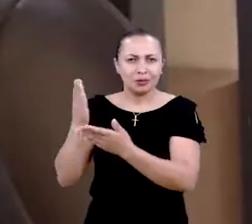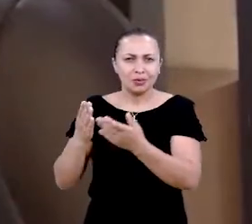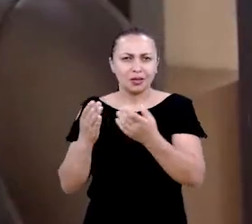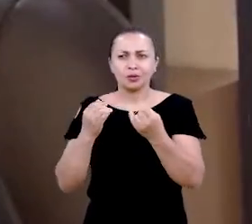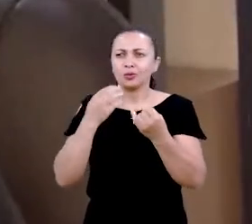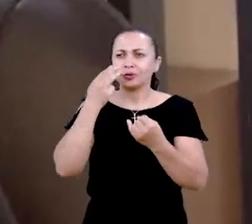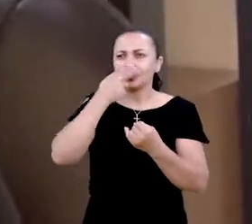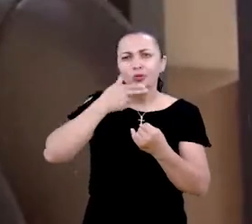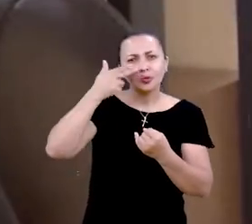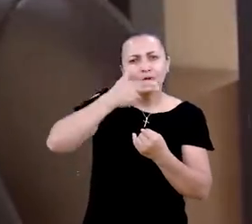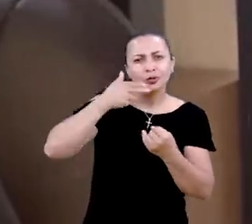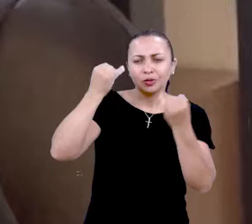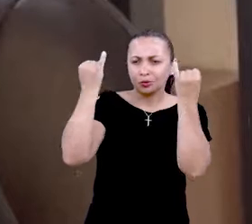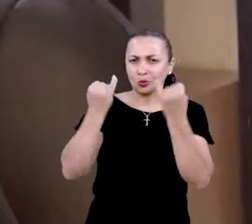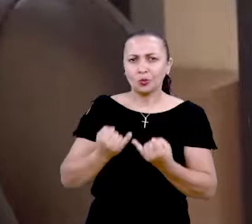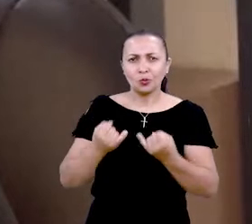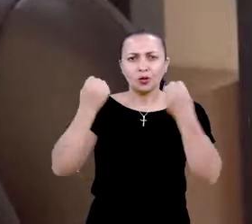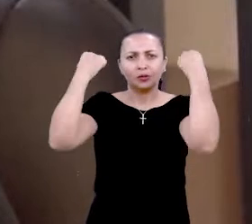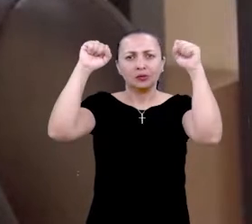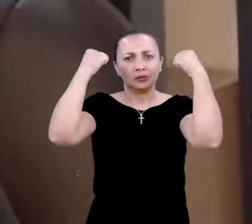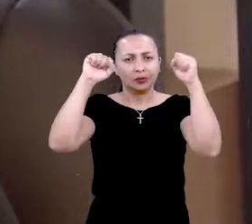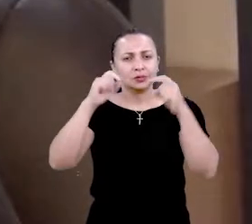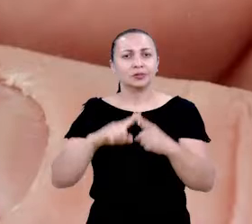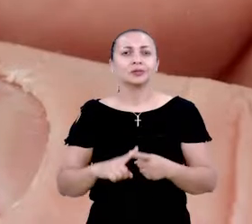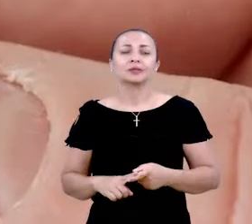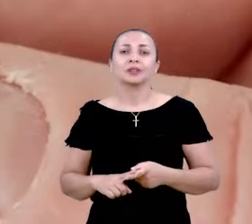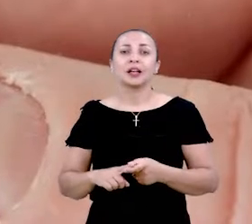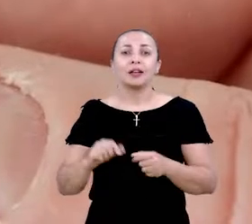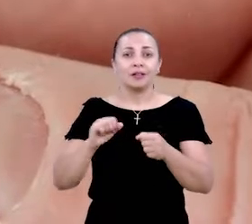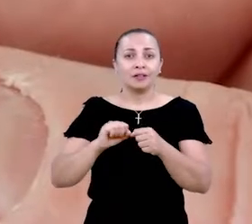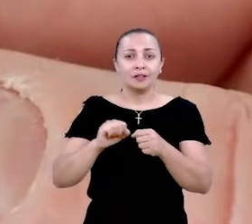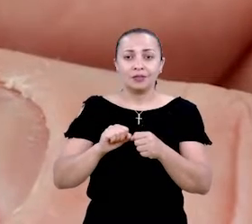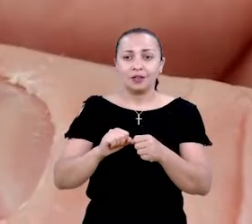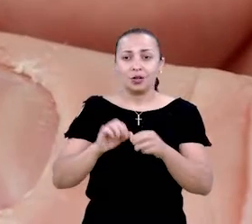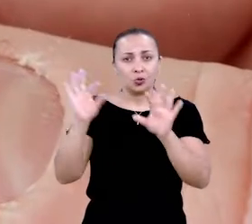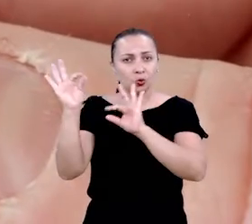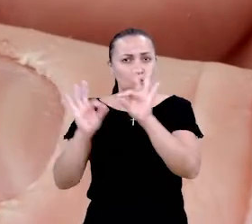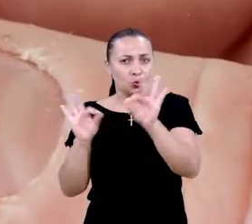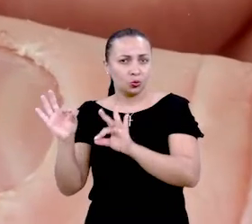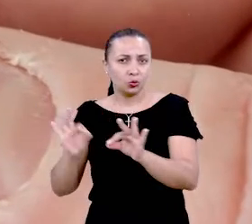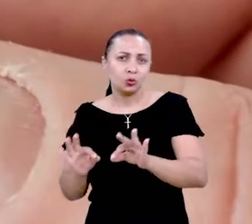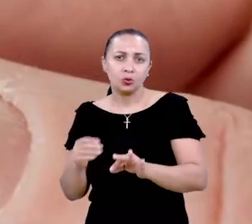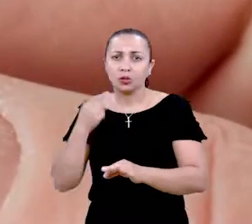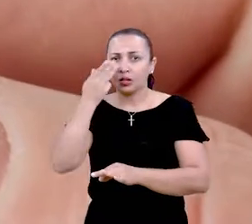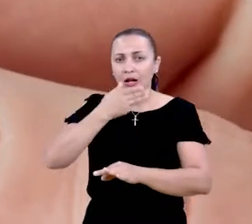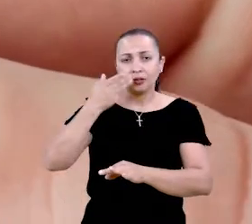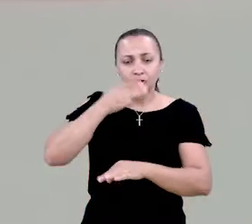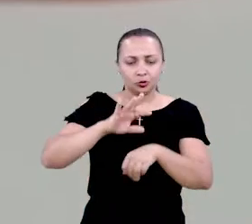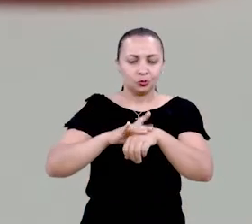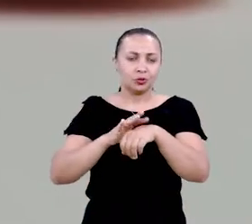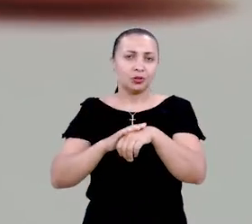aquele grupo que não realizou a cirurgia bariátrica e fez o controle da diabetes através